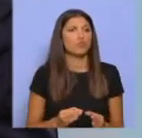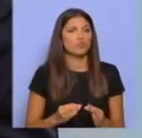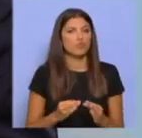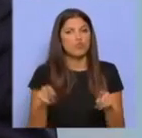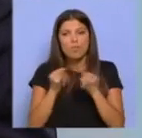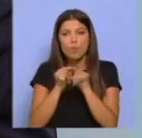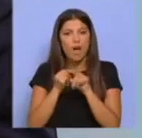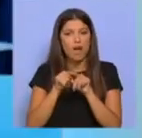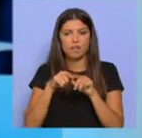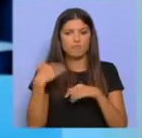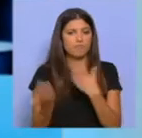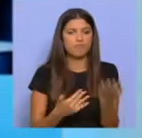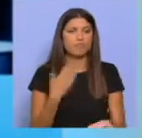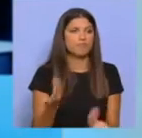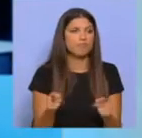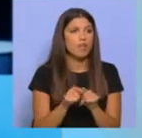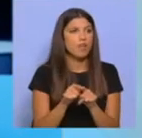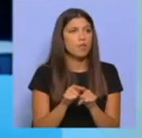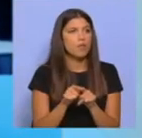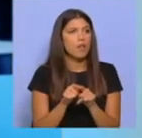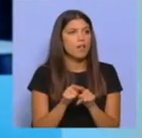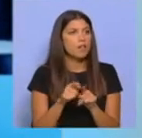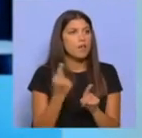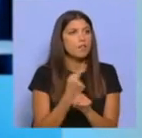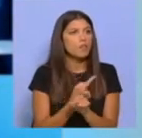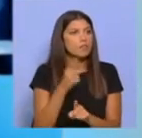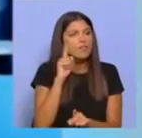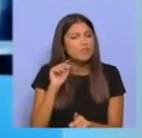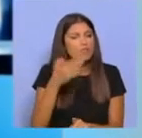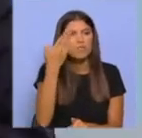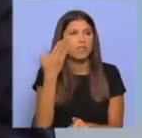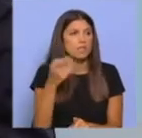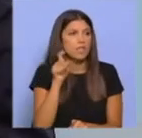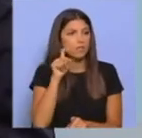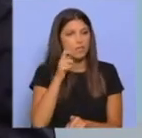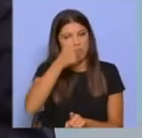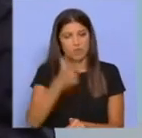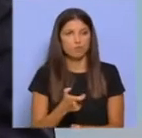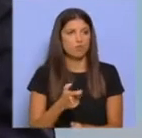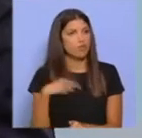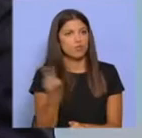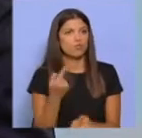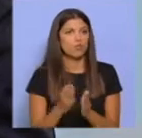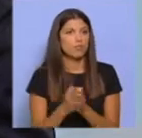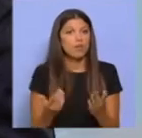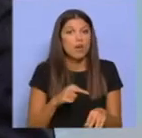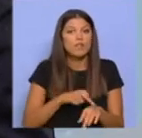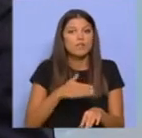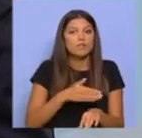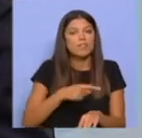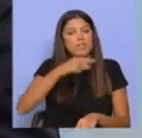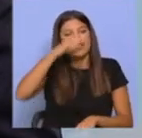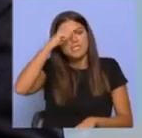expressão fundamental da defesa da dignidade humana. Nós precisamos de ter muito claro, num tempo que não é fácil, num tempo